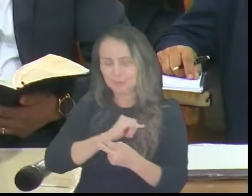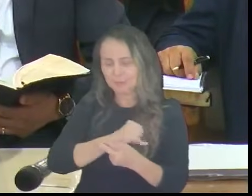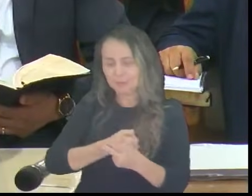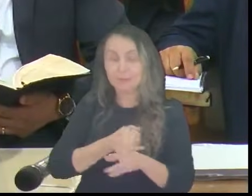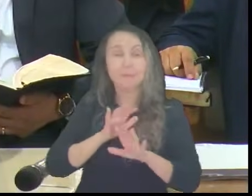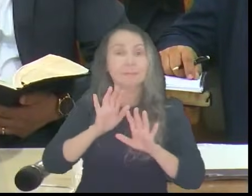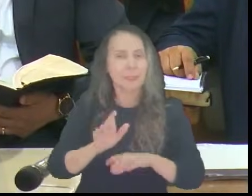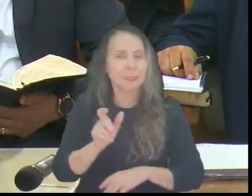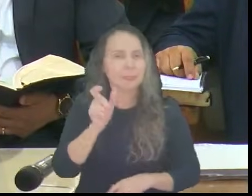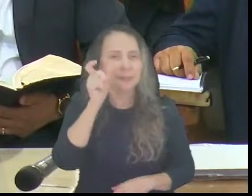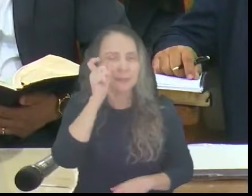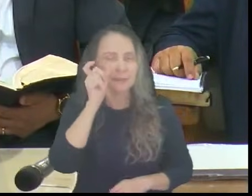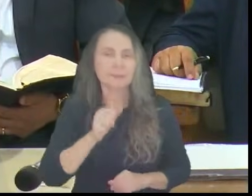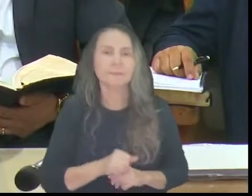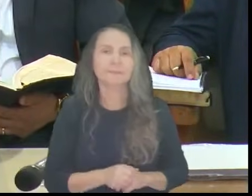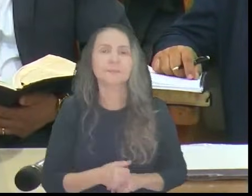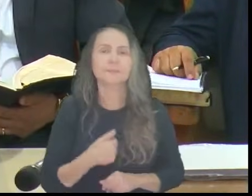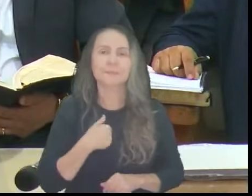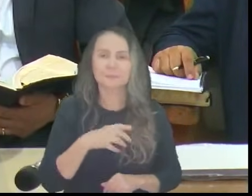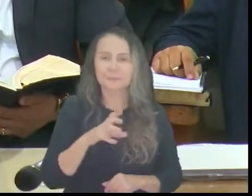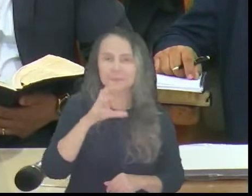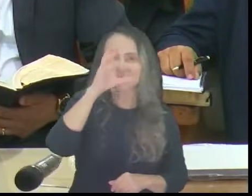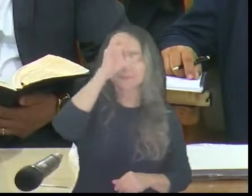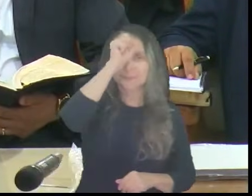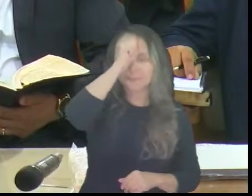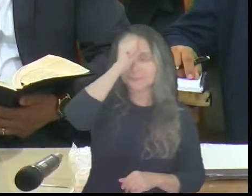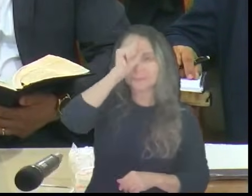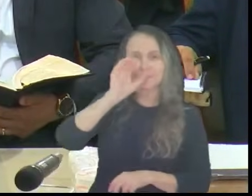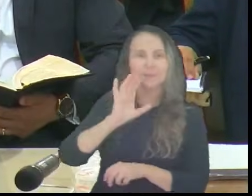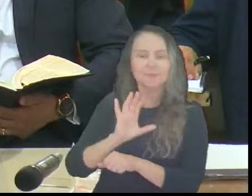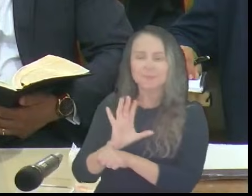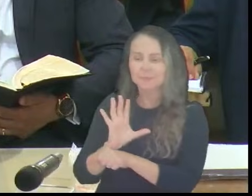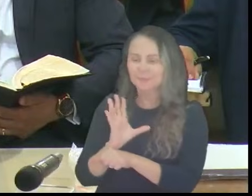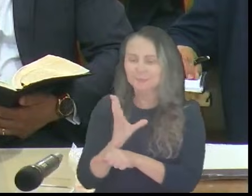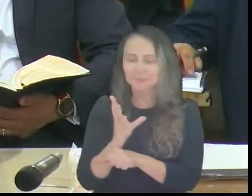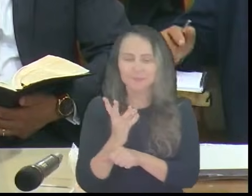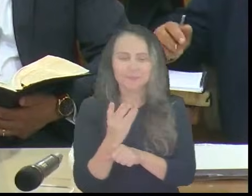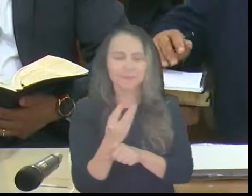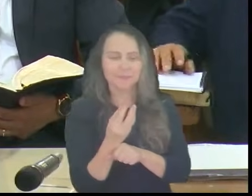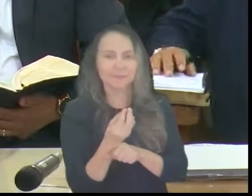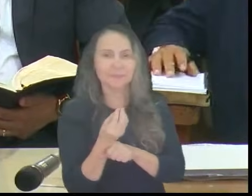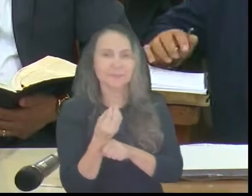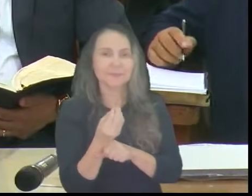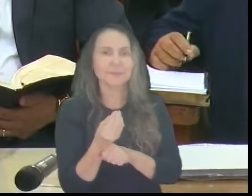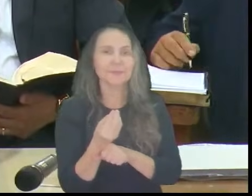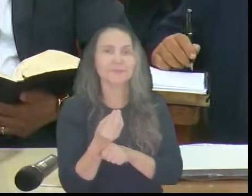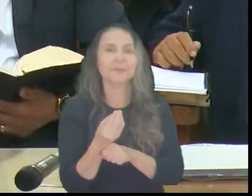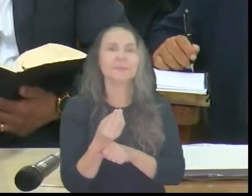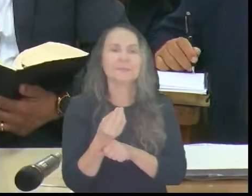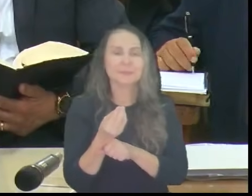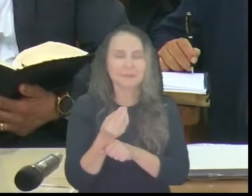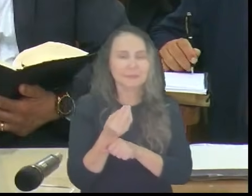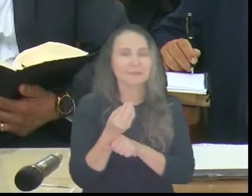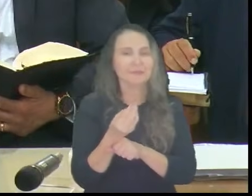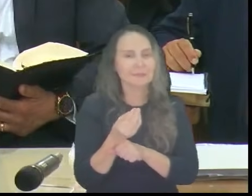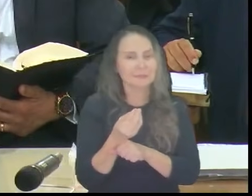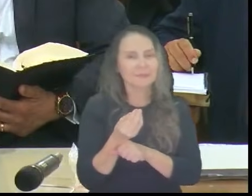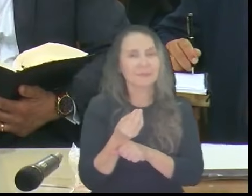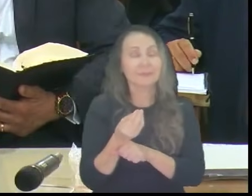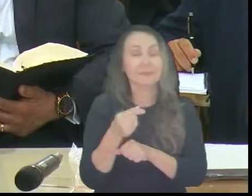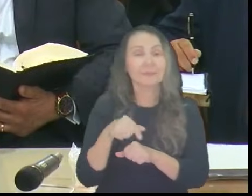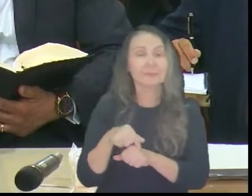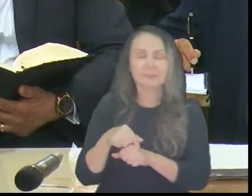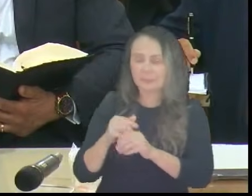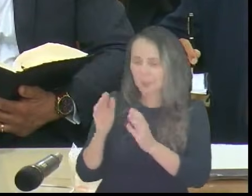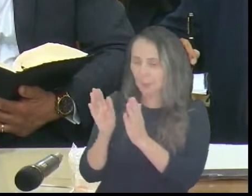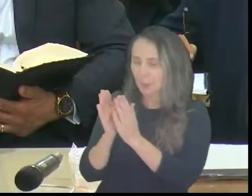Eu aprendo que a igreja, em lugar nenhum da Bíblia, se ora aos santos. Em lugar